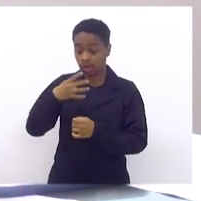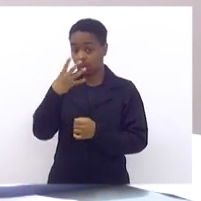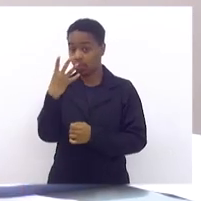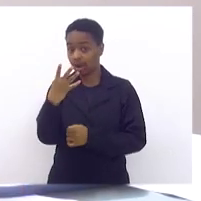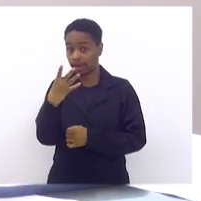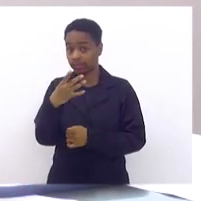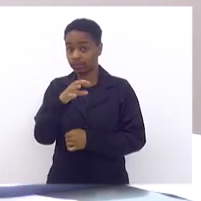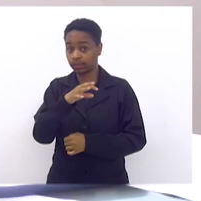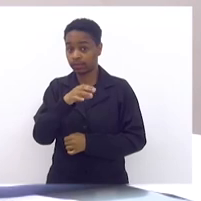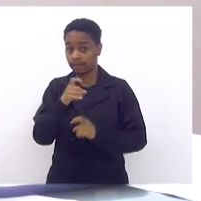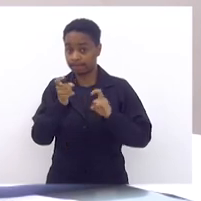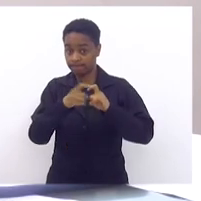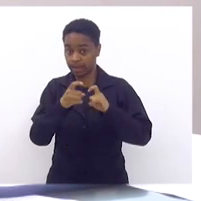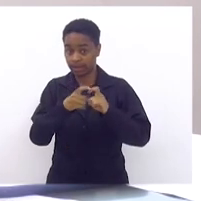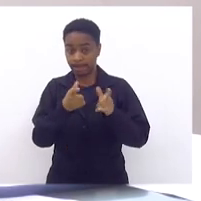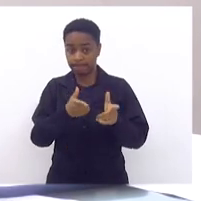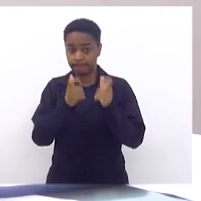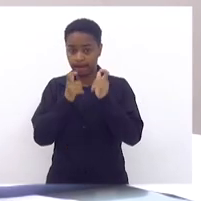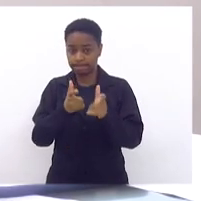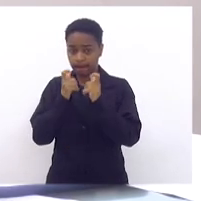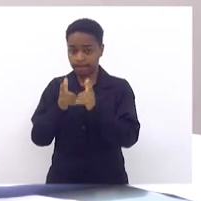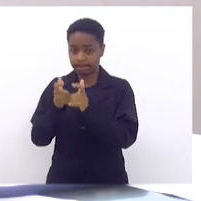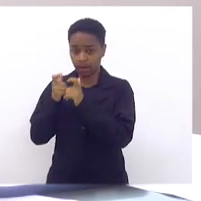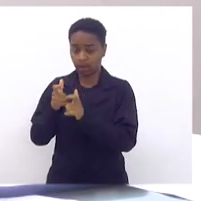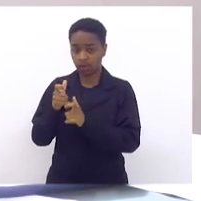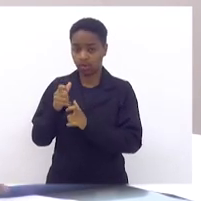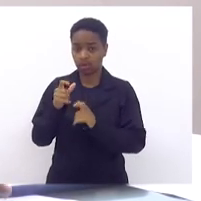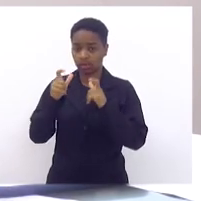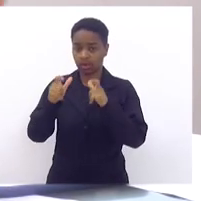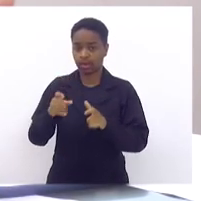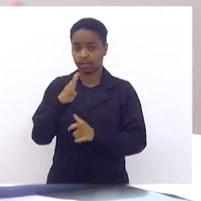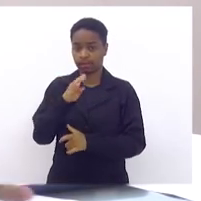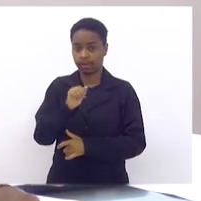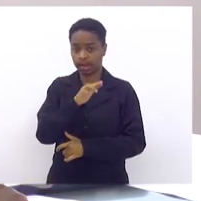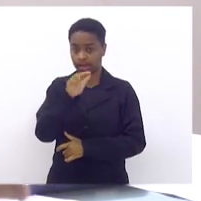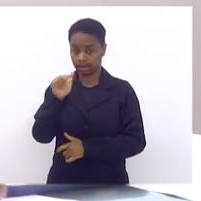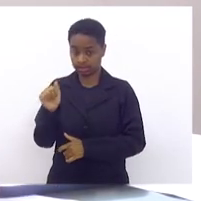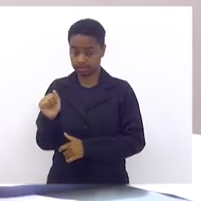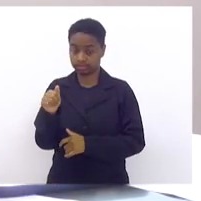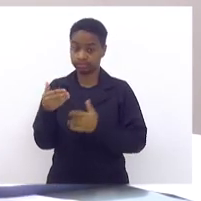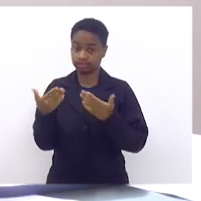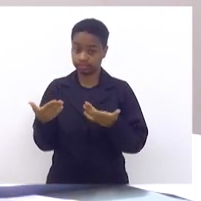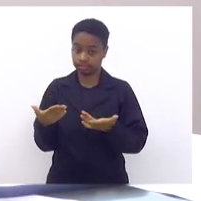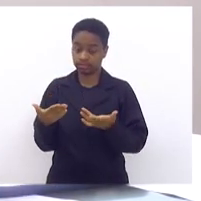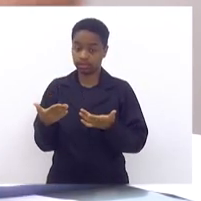são executados na Barra da Tijuca, executados.